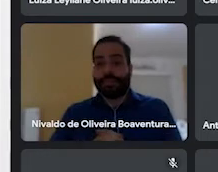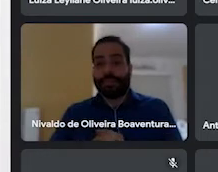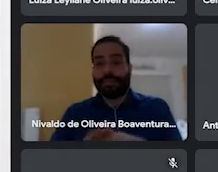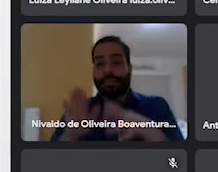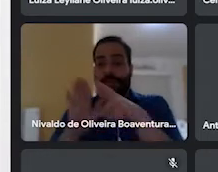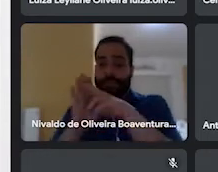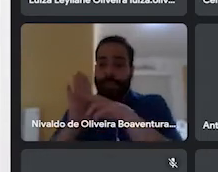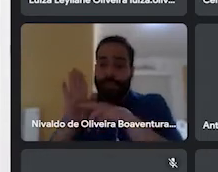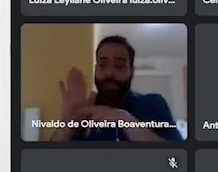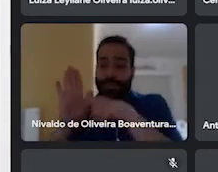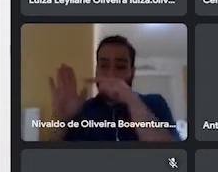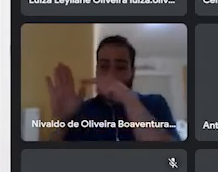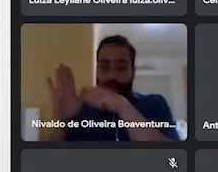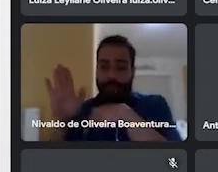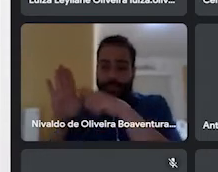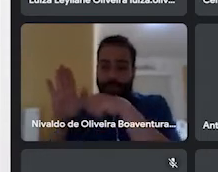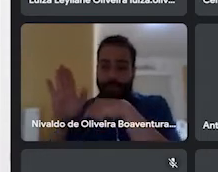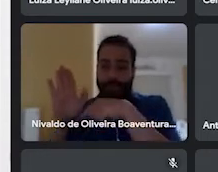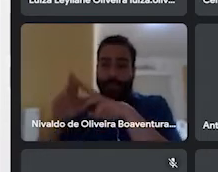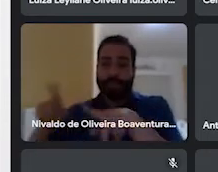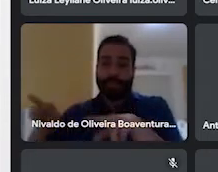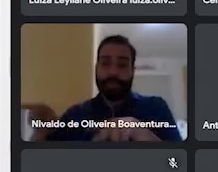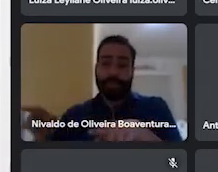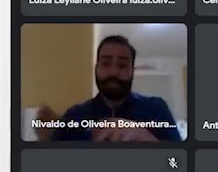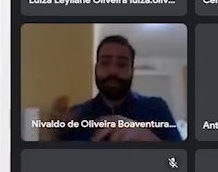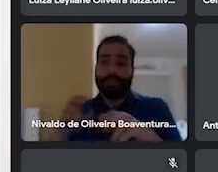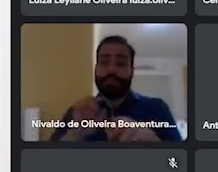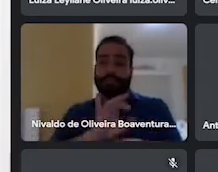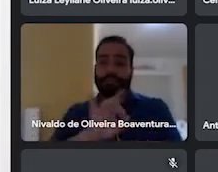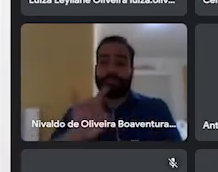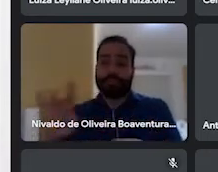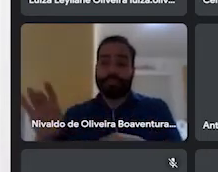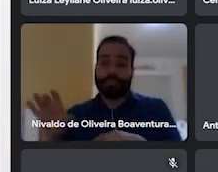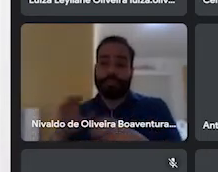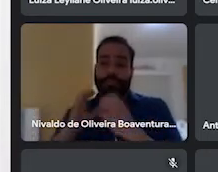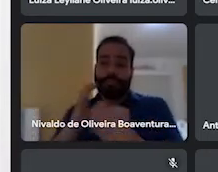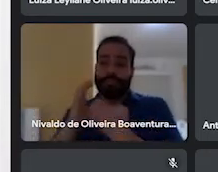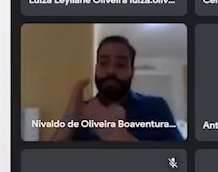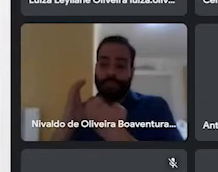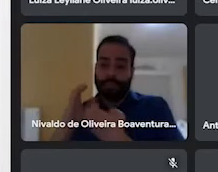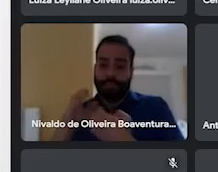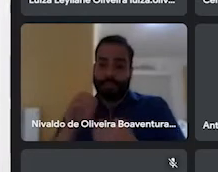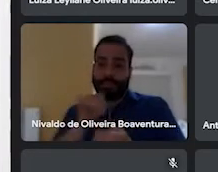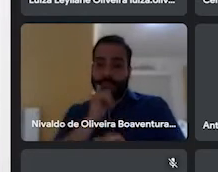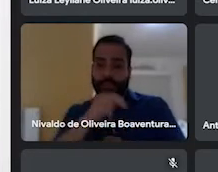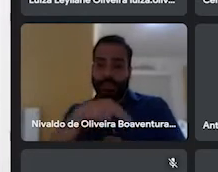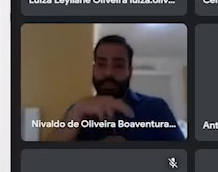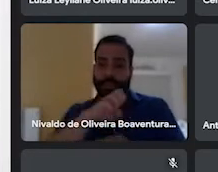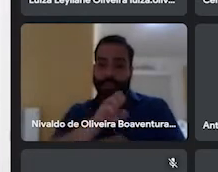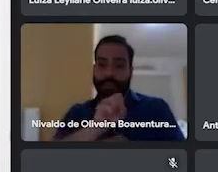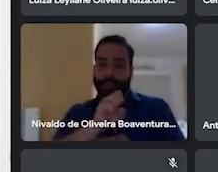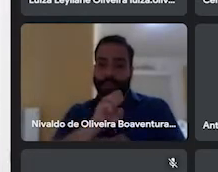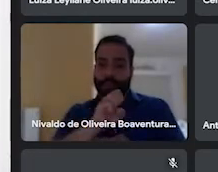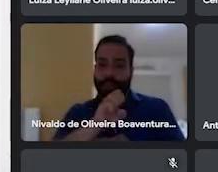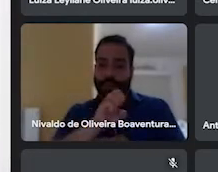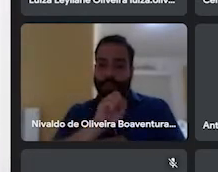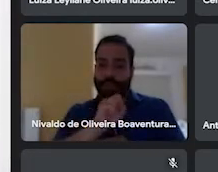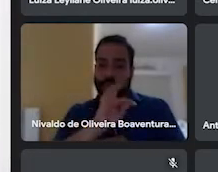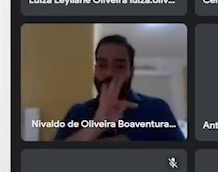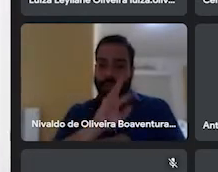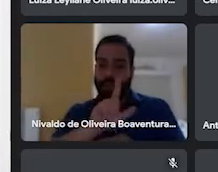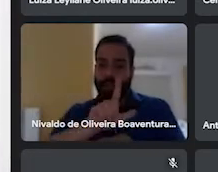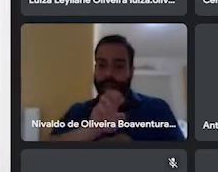diferentes. Você pegar a norma de segurança da Nestlé, não é a mesma norma de